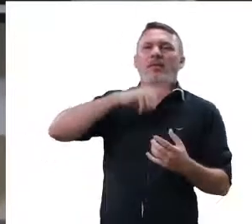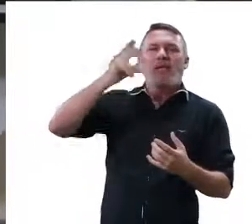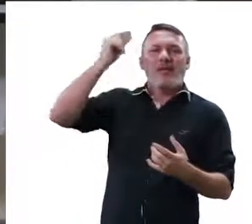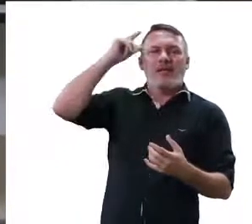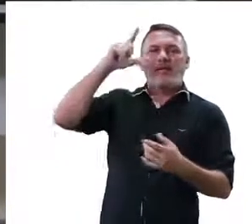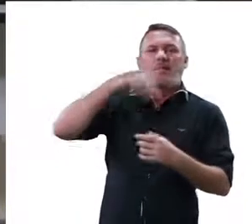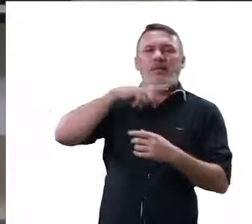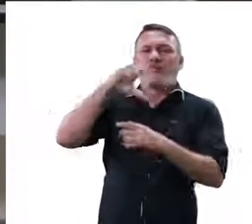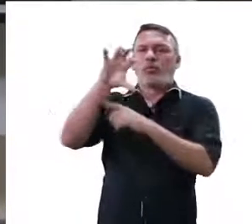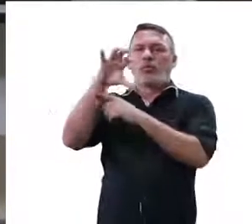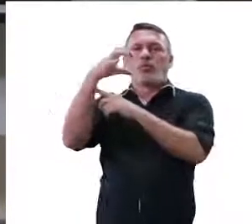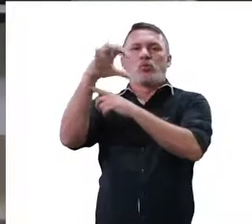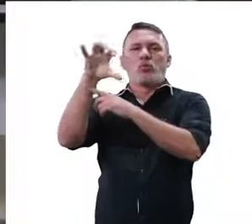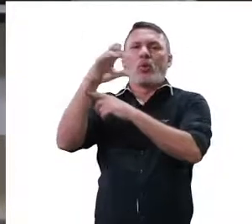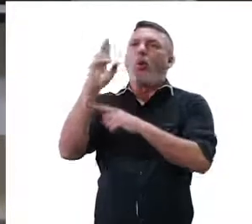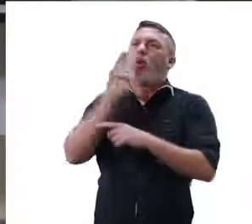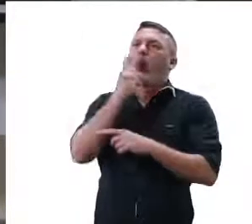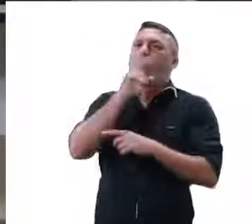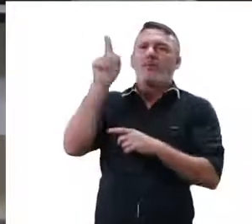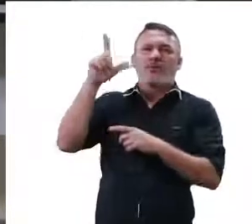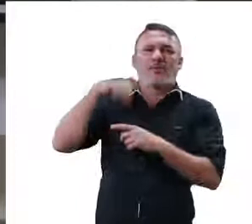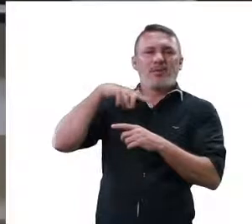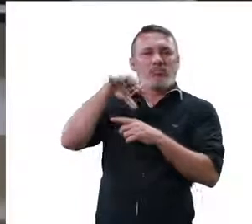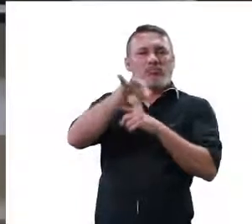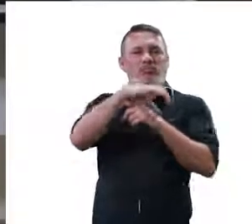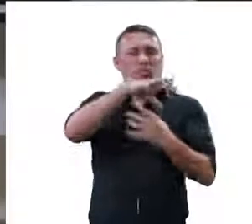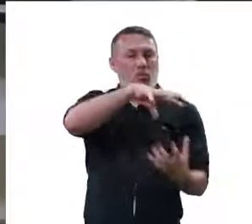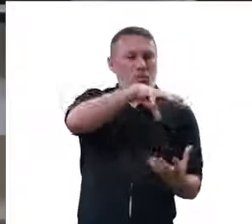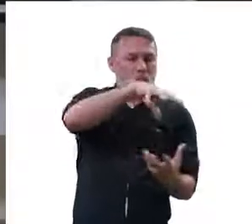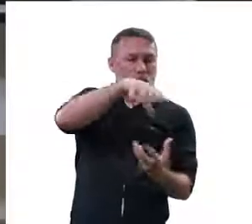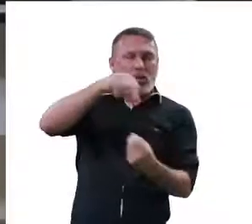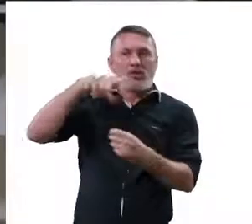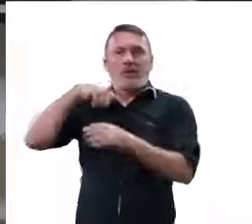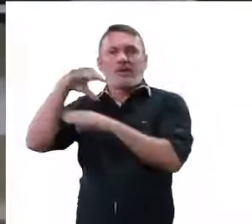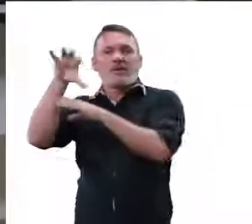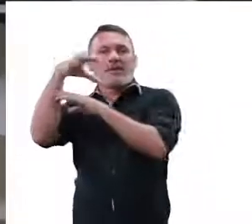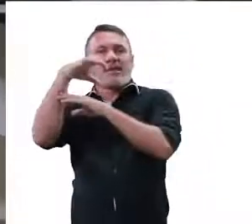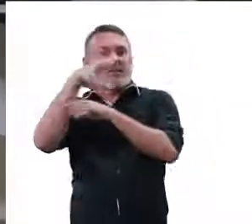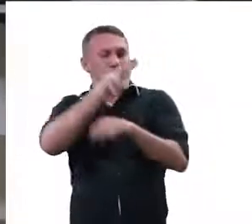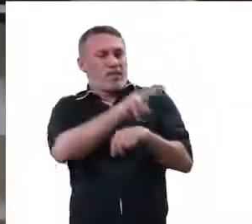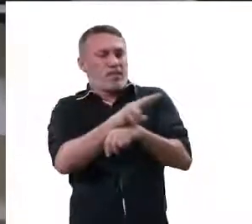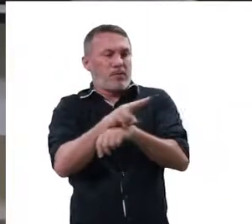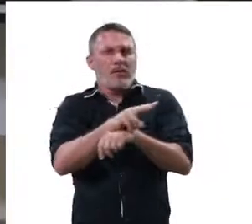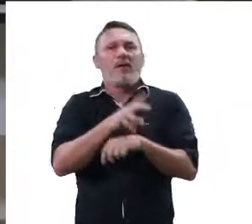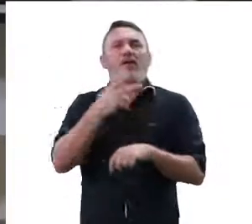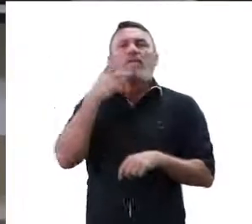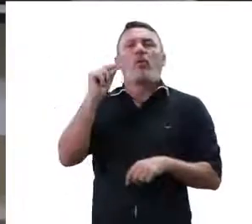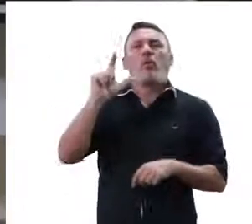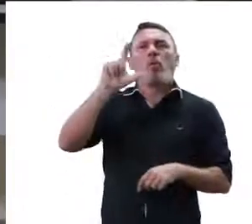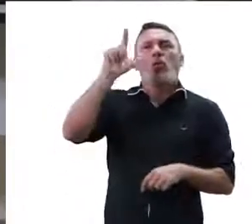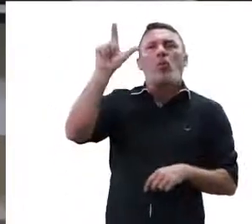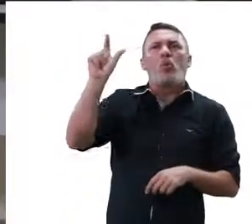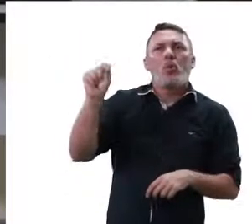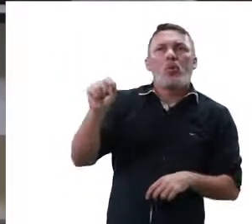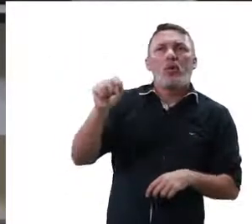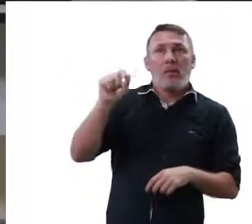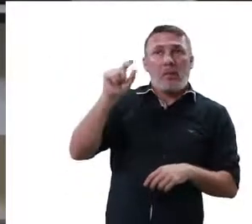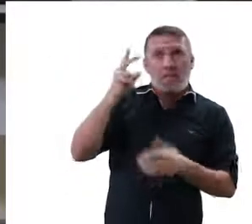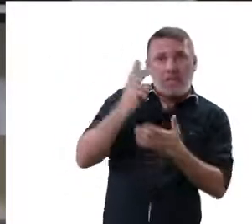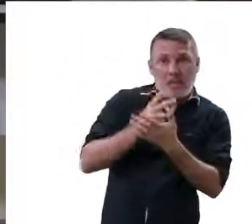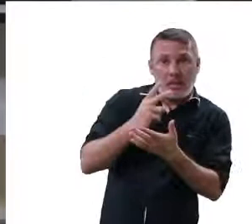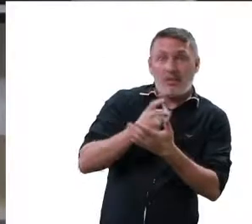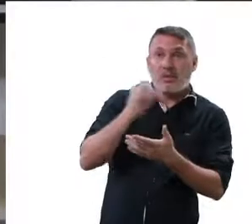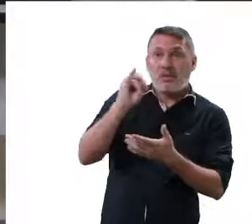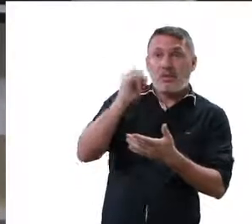satélites soviéticos, né? Da mesma forma que o Sputnik. E ele falando que a Lua não